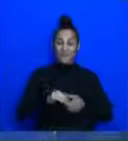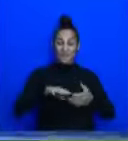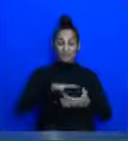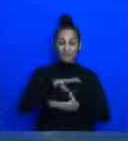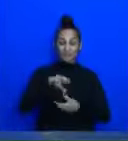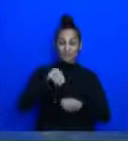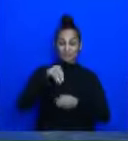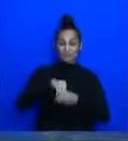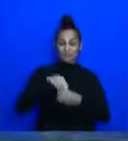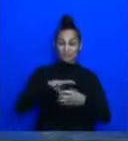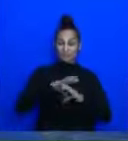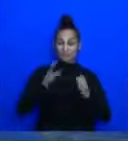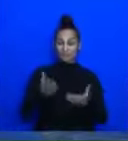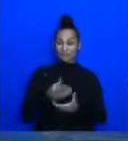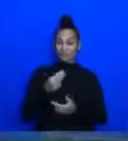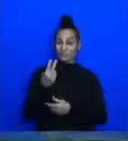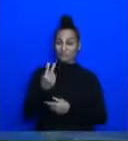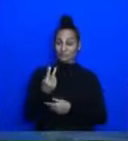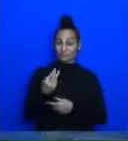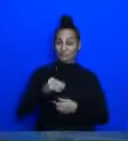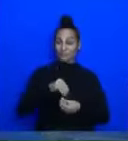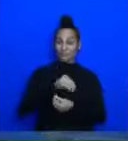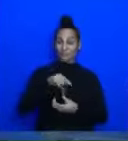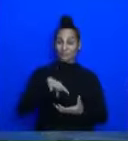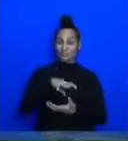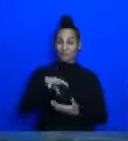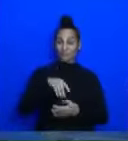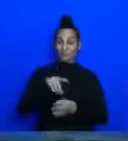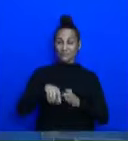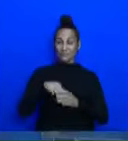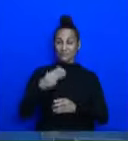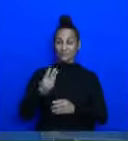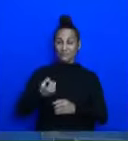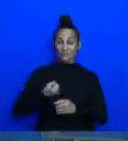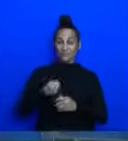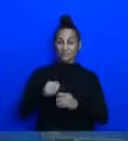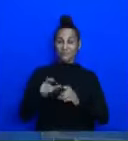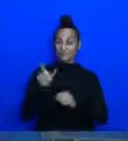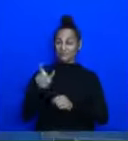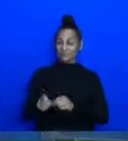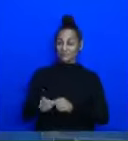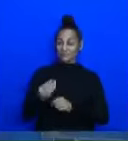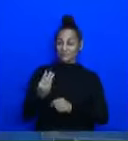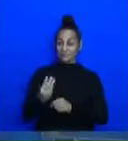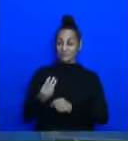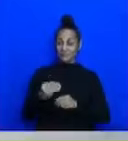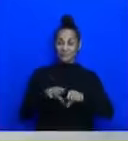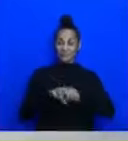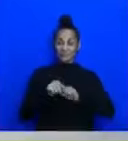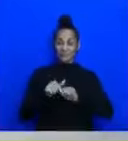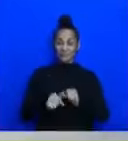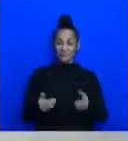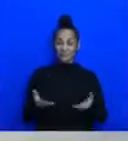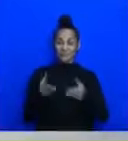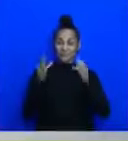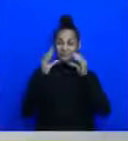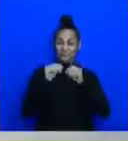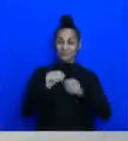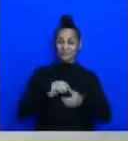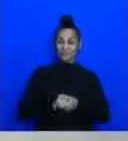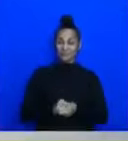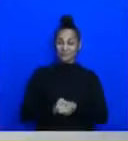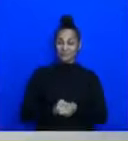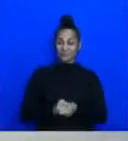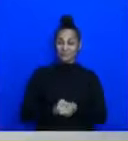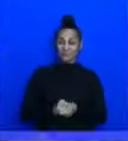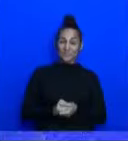bolas girando dentro do globo de número 2 para o sorteio do terceiro número da coluna 3. Do Super 7 dessa noite. Bola sorteada